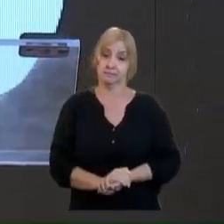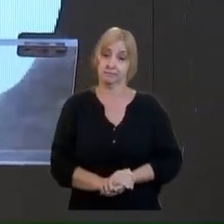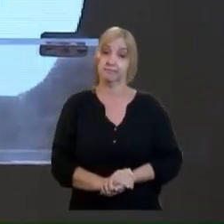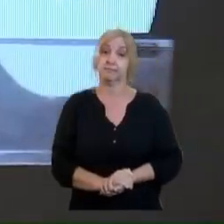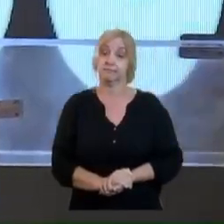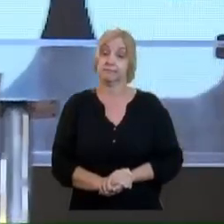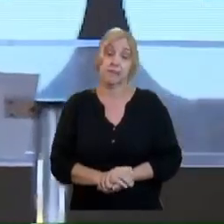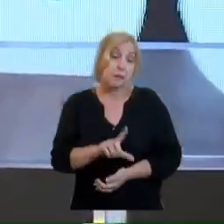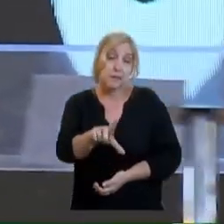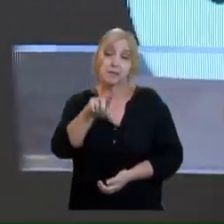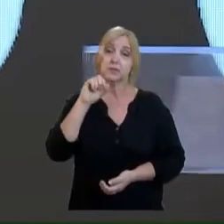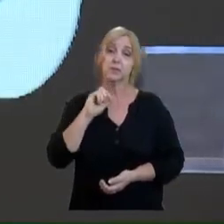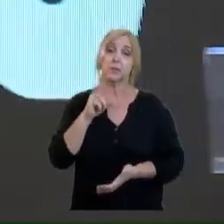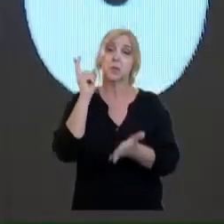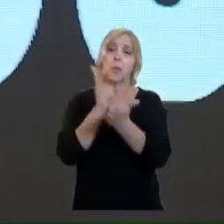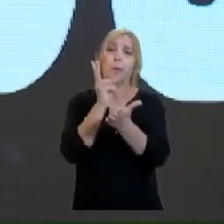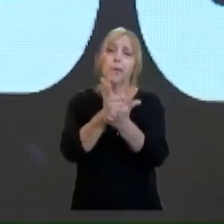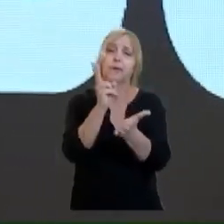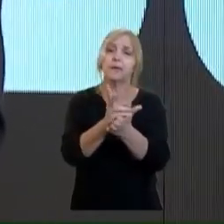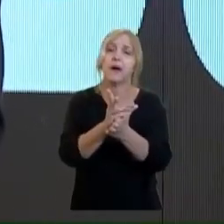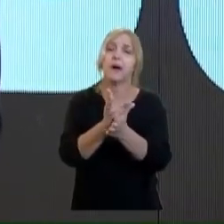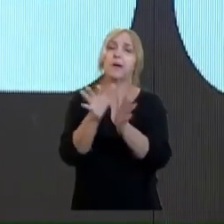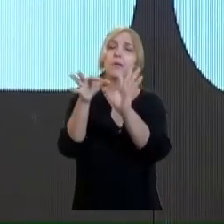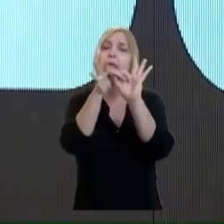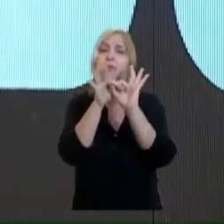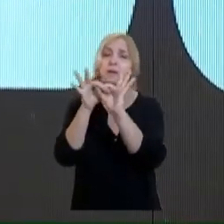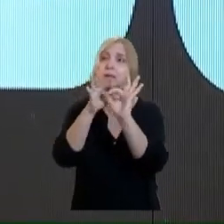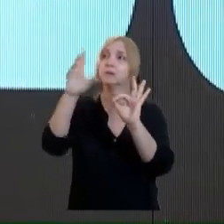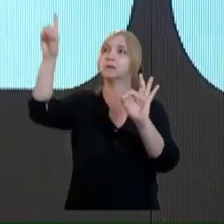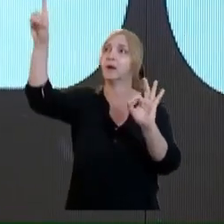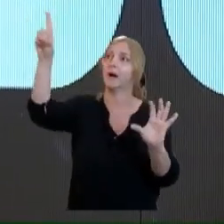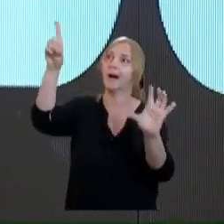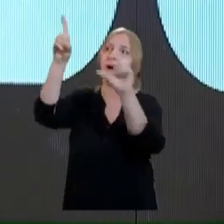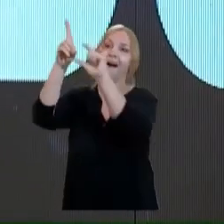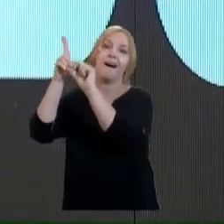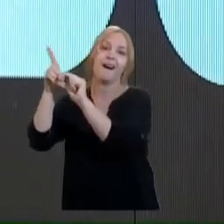É uma escolha, permanecei nele.